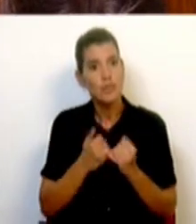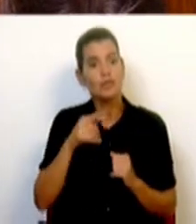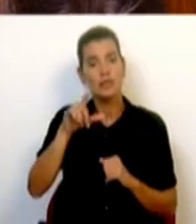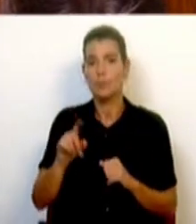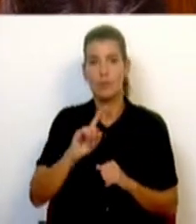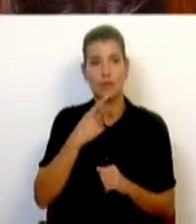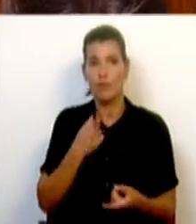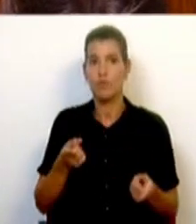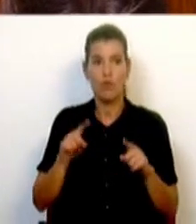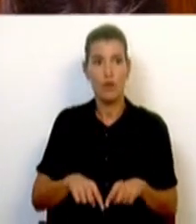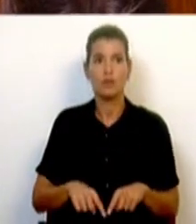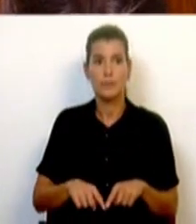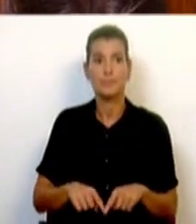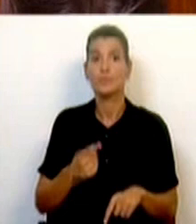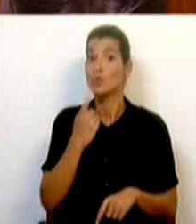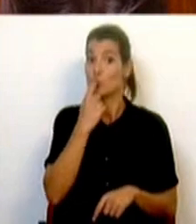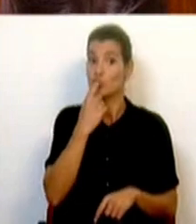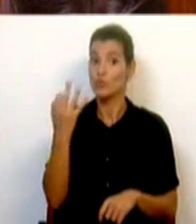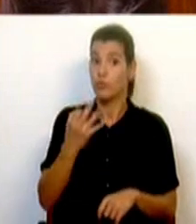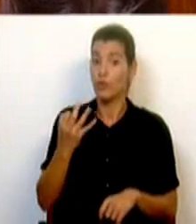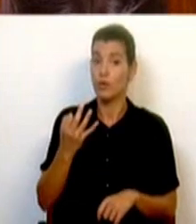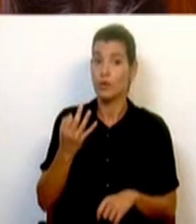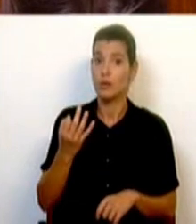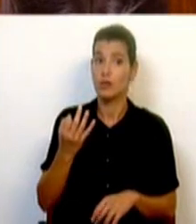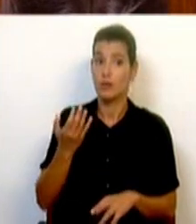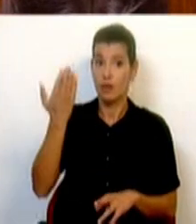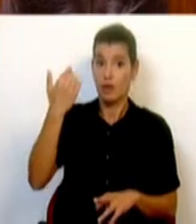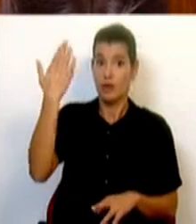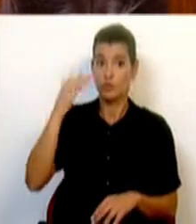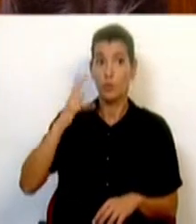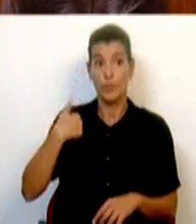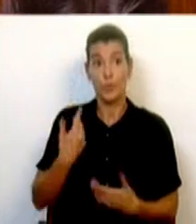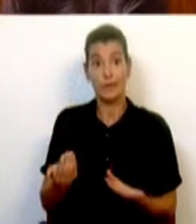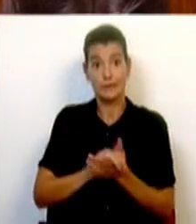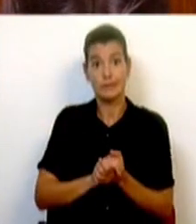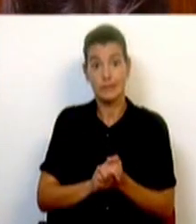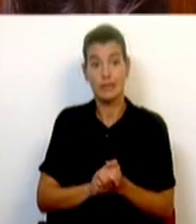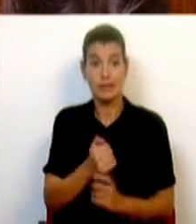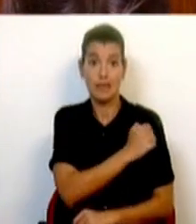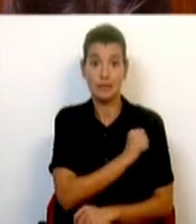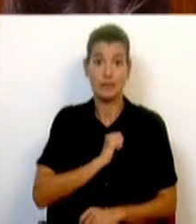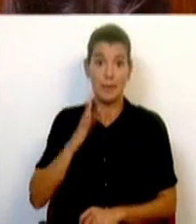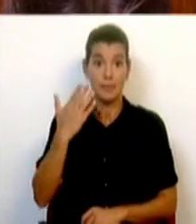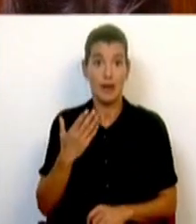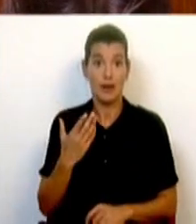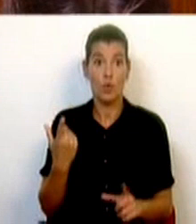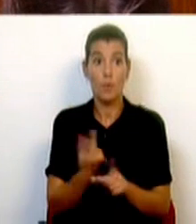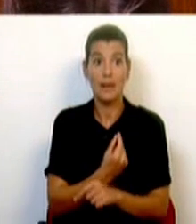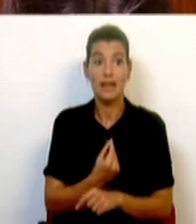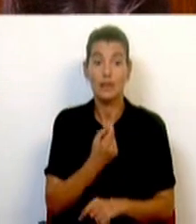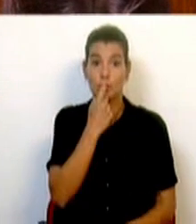voltar ao nível das taxas de juros que existia quando eu casei e comprei a minha primeira casa, onde a taxa de